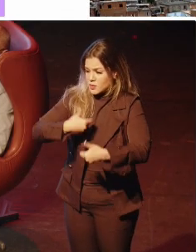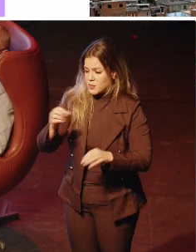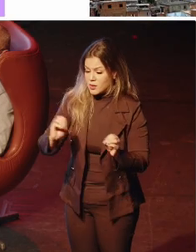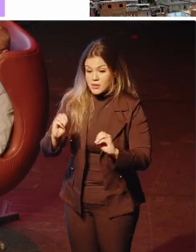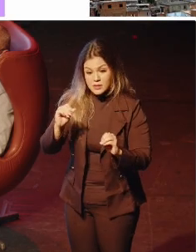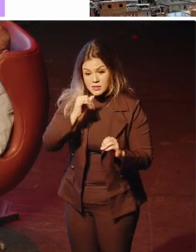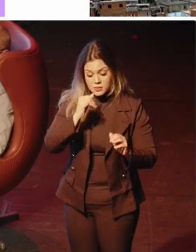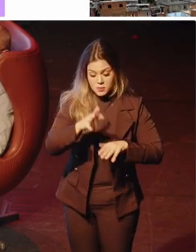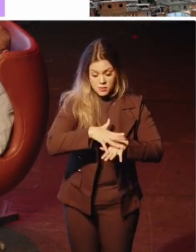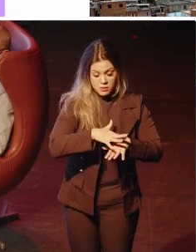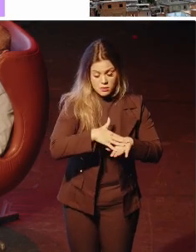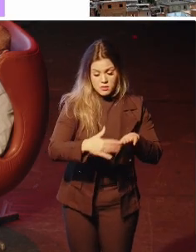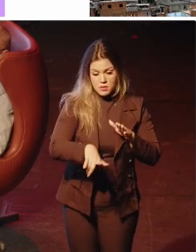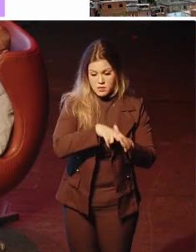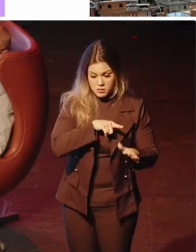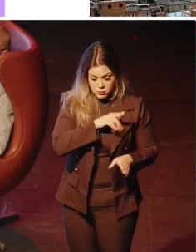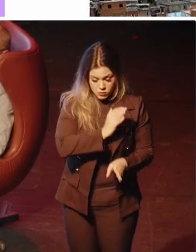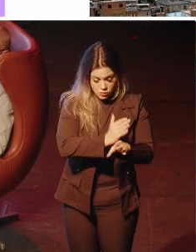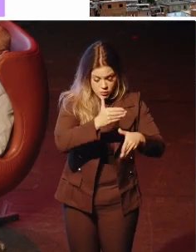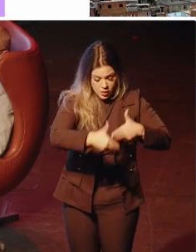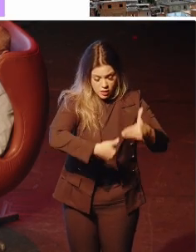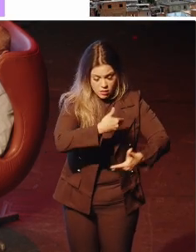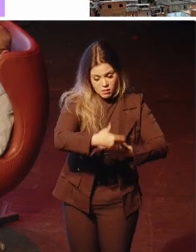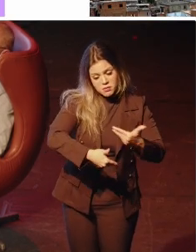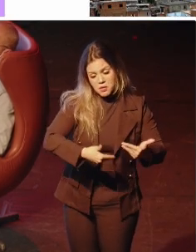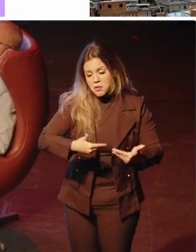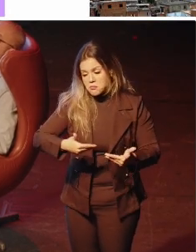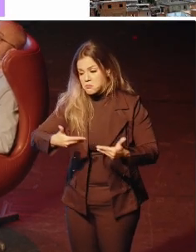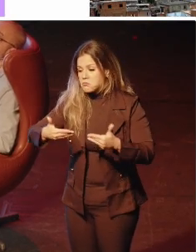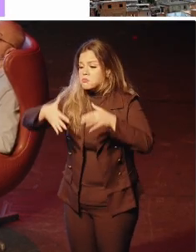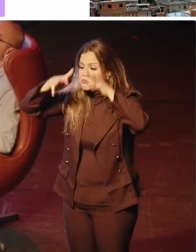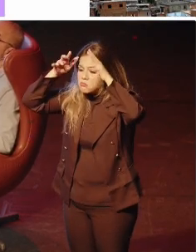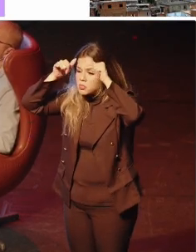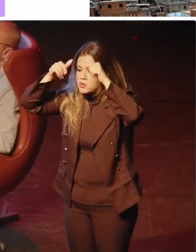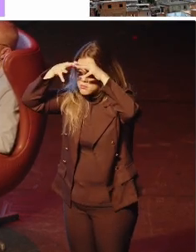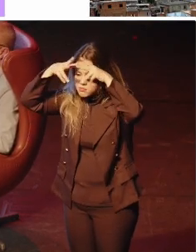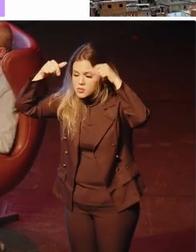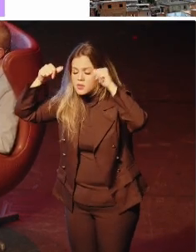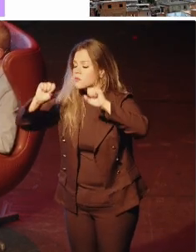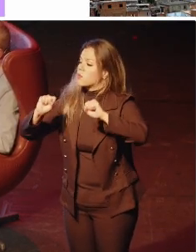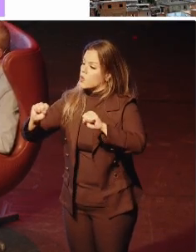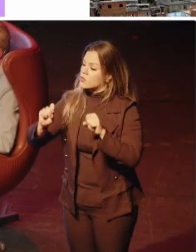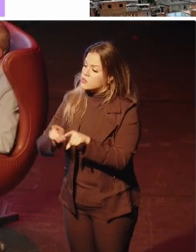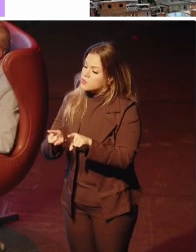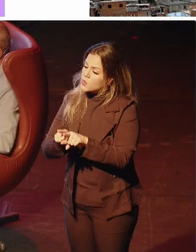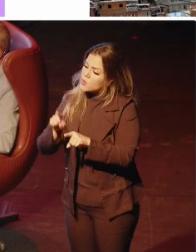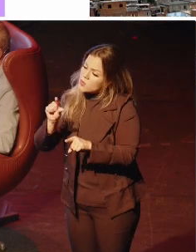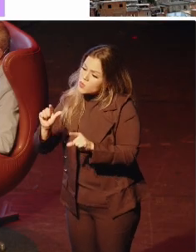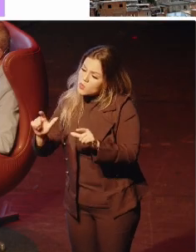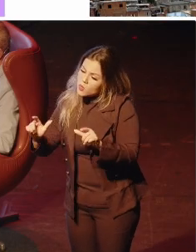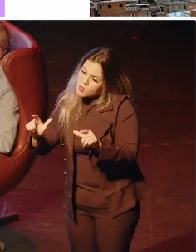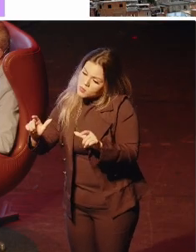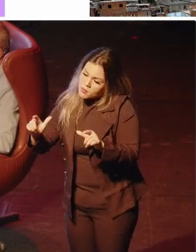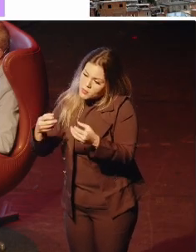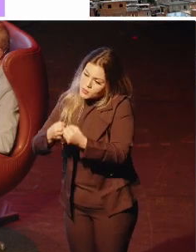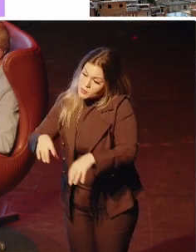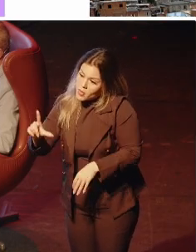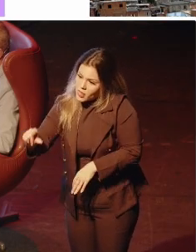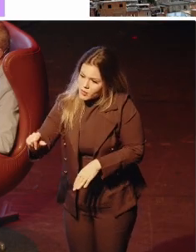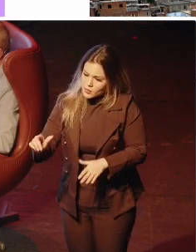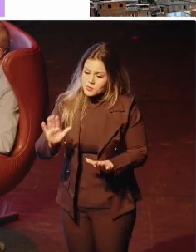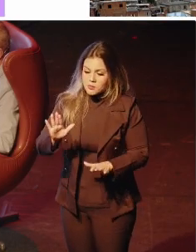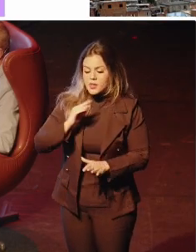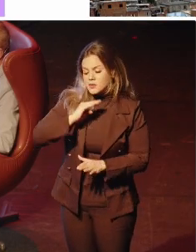tratar hipertensão e diabetes, que isso pode ser feito através da atenção primária à